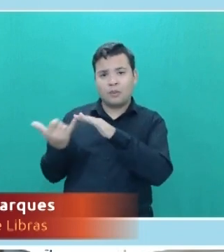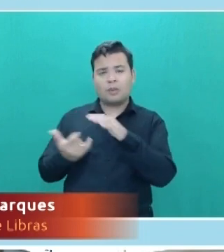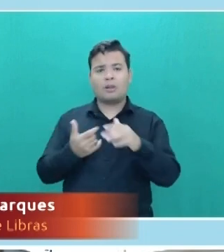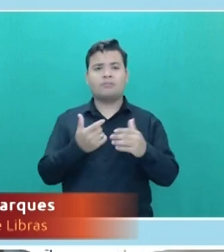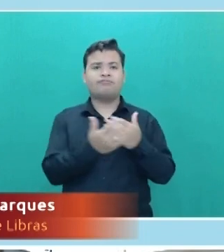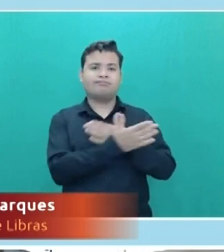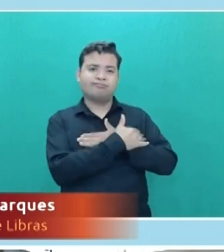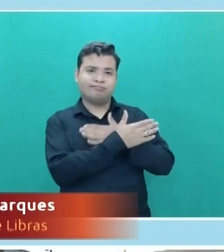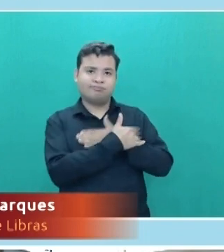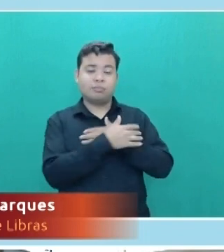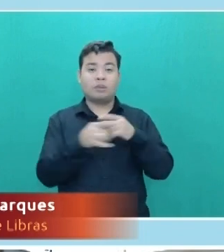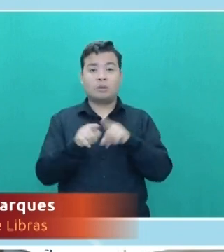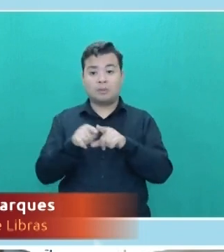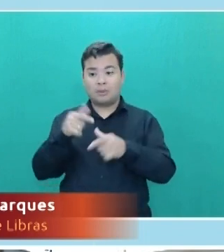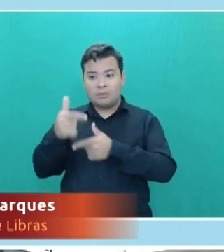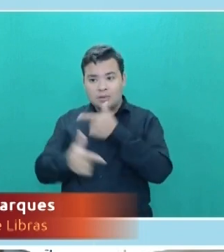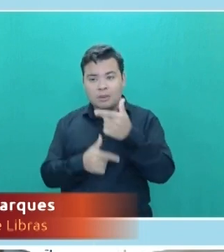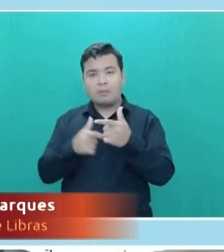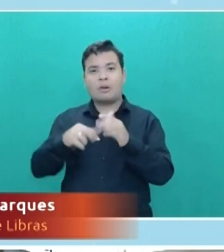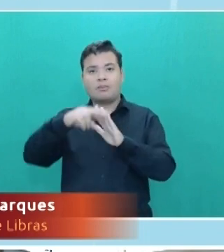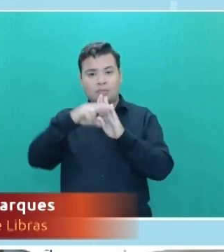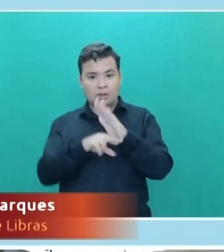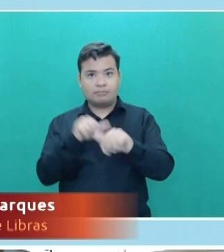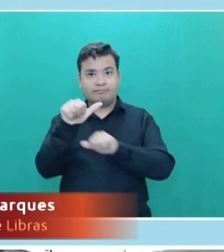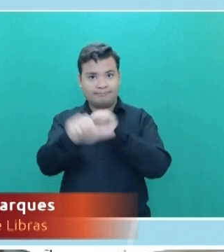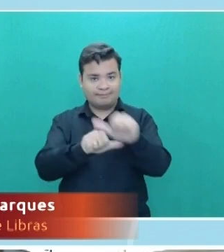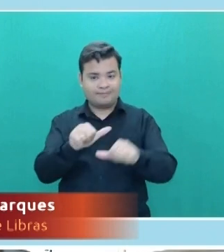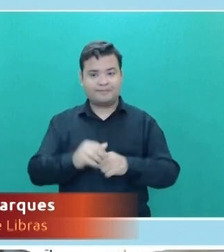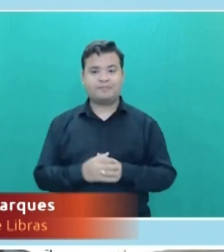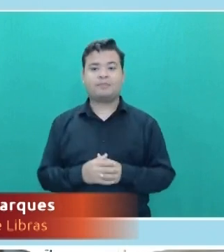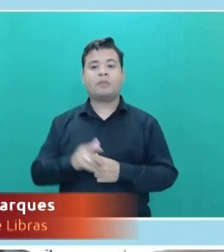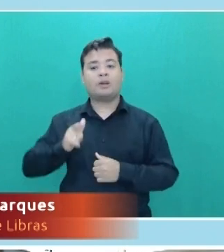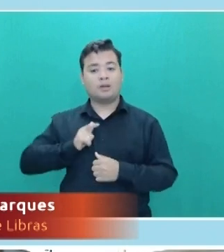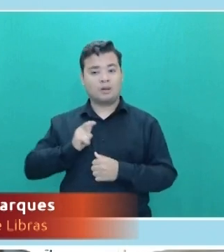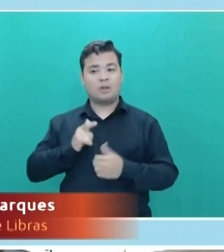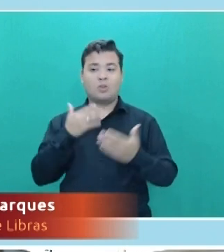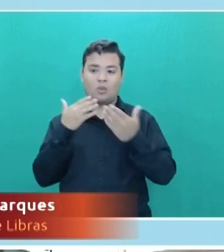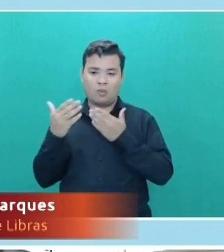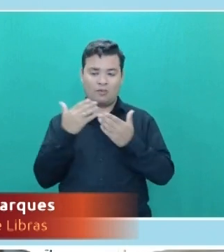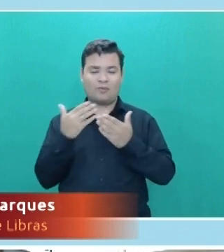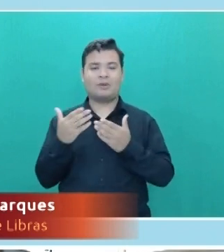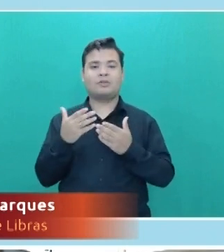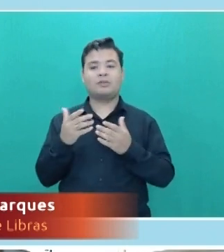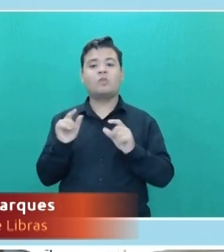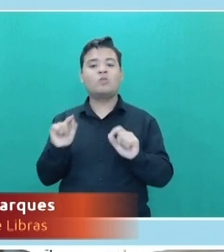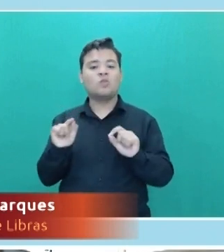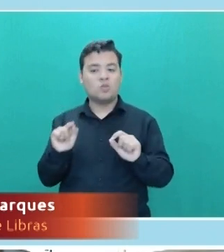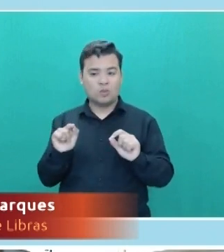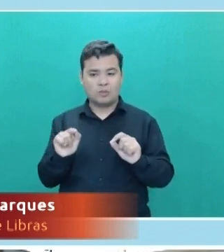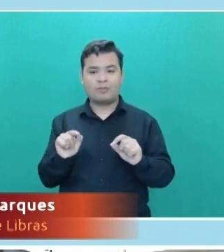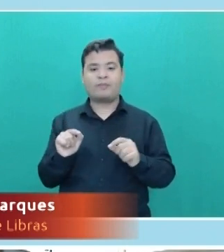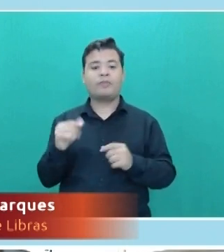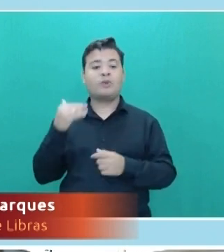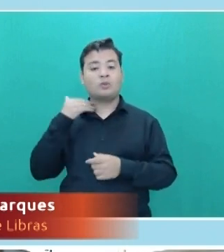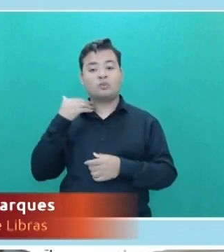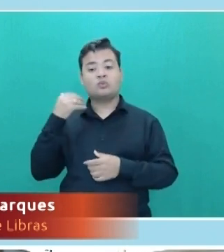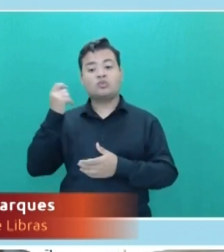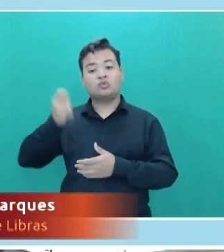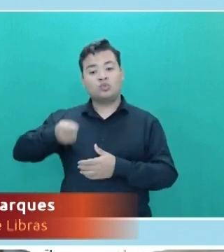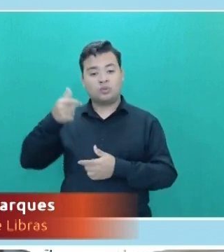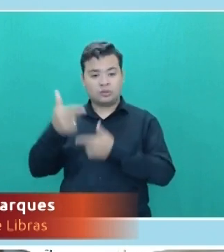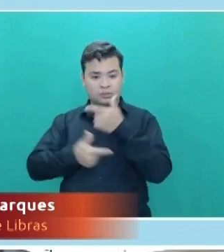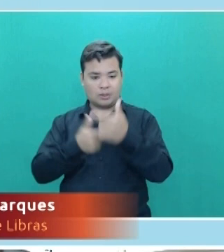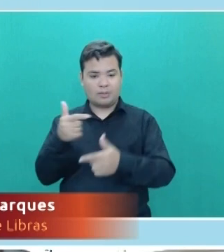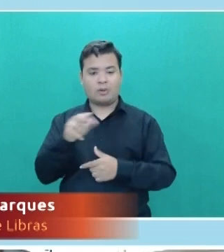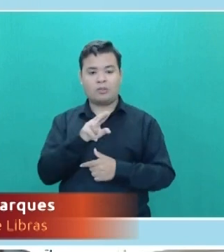também reforma trabalhista, e quem está conversando com a gente desde o primeiro bloco é o juiz do trabalho, Túlio